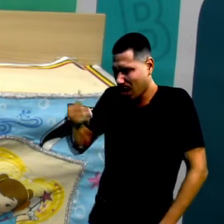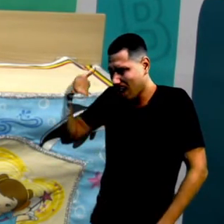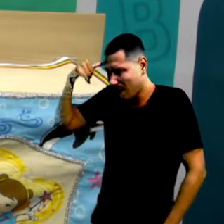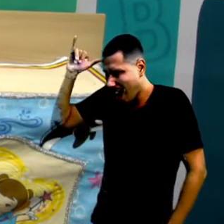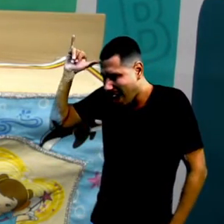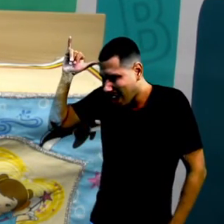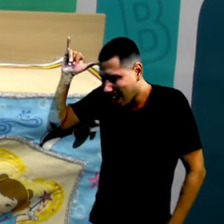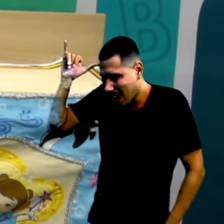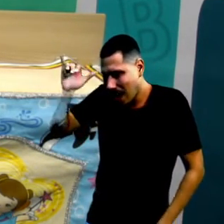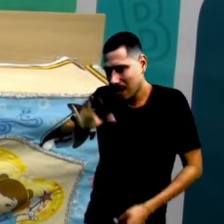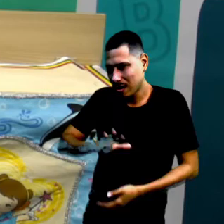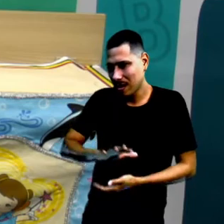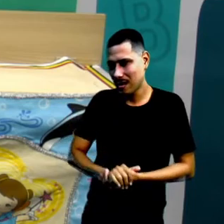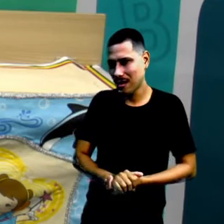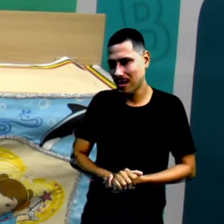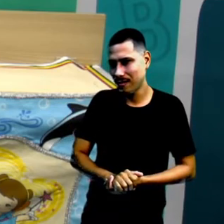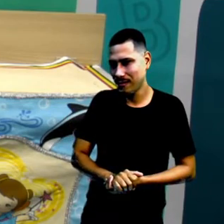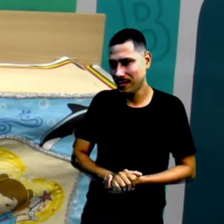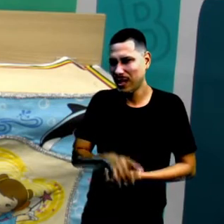Daisy